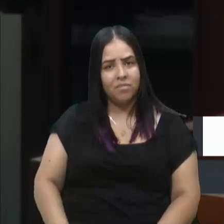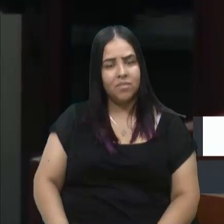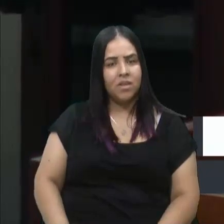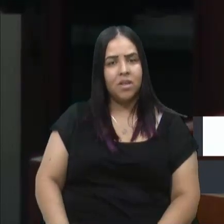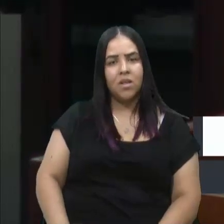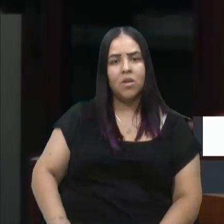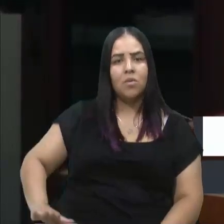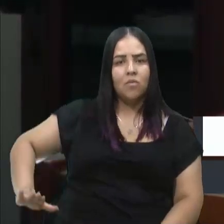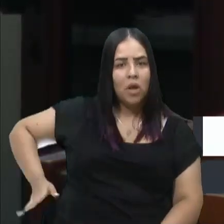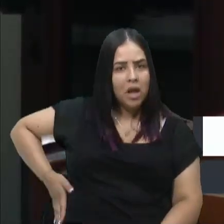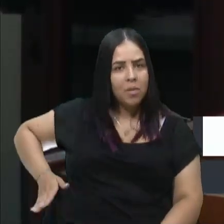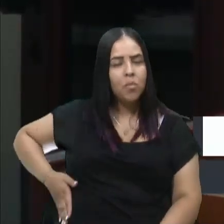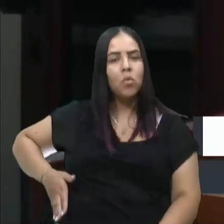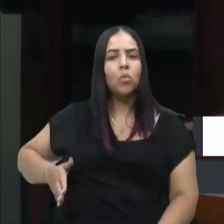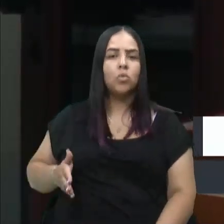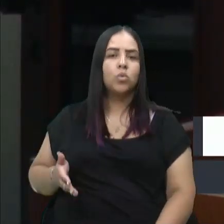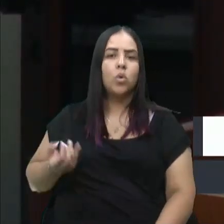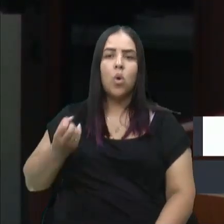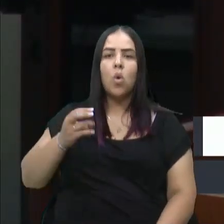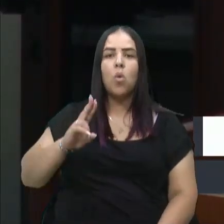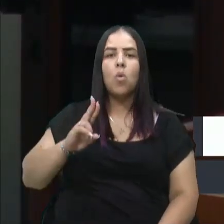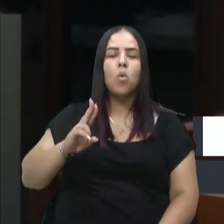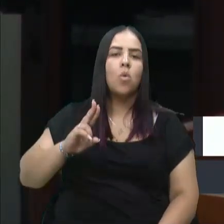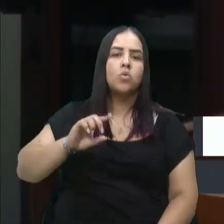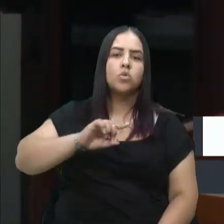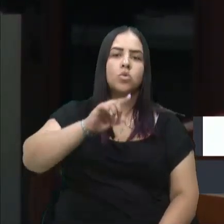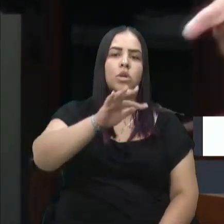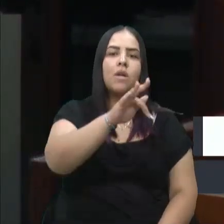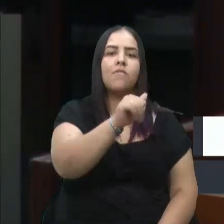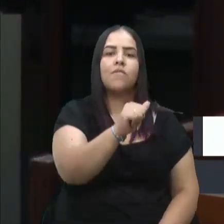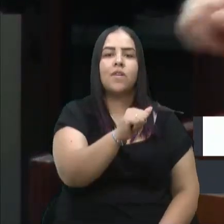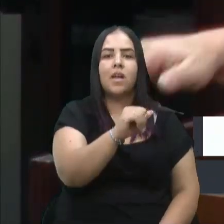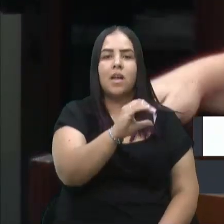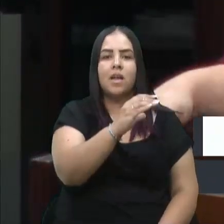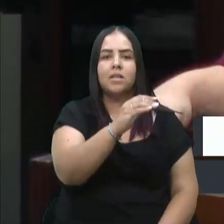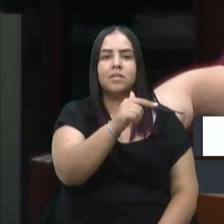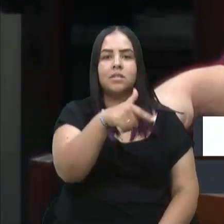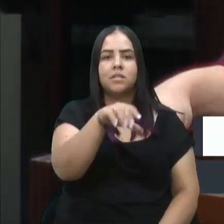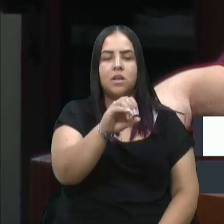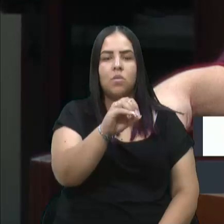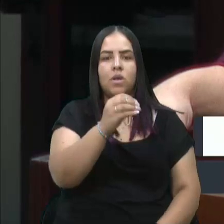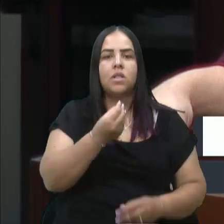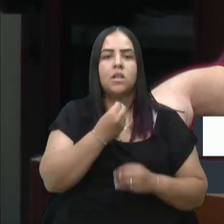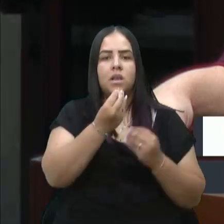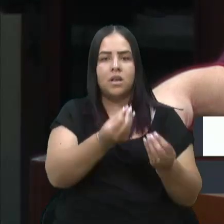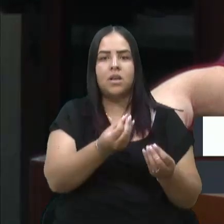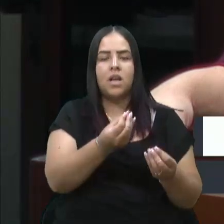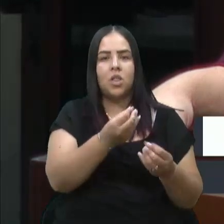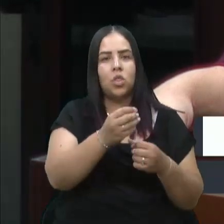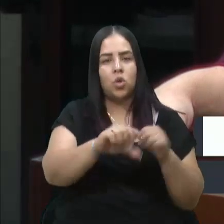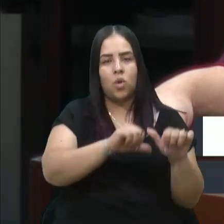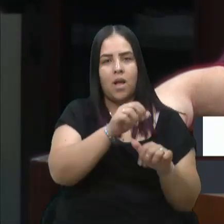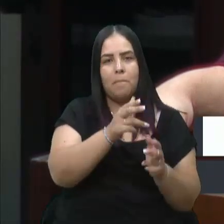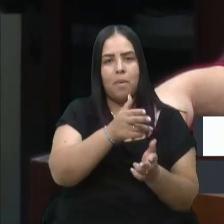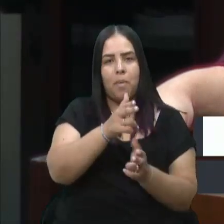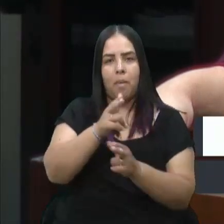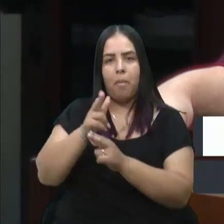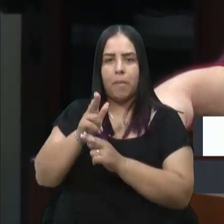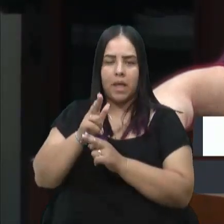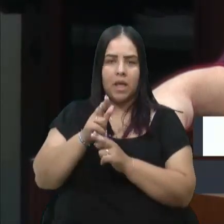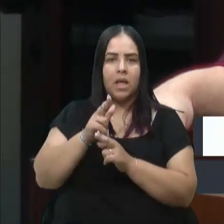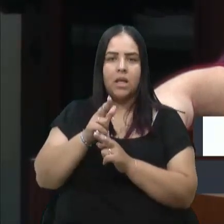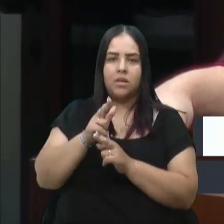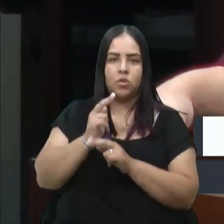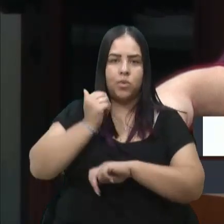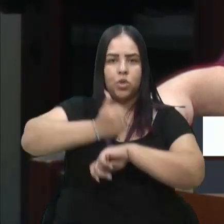um vagabundo ou de alguma facção entregar a sua metralhadora por um livro. Gostaria de ver. É